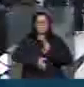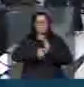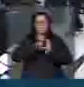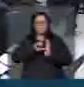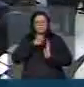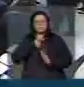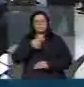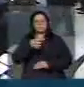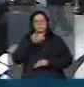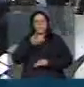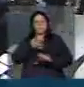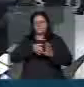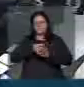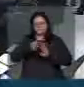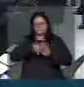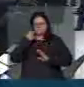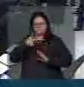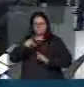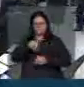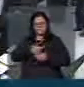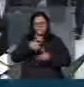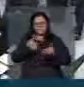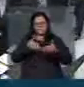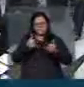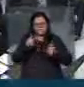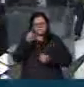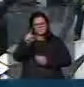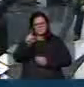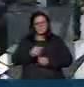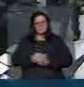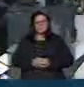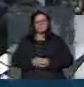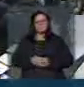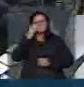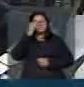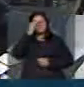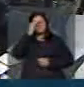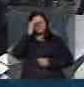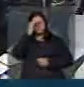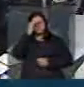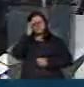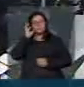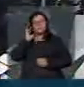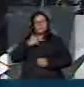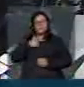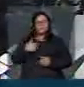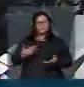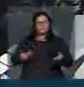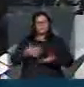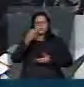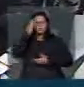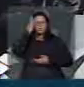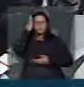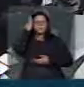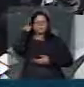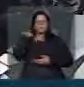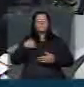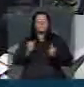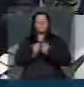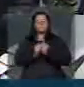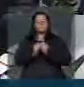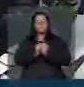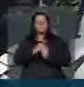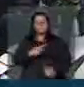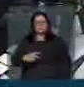fazer o encaminhamento dessa votação, pedir a Vossa Excelência, eu estava agora com o presidente da Câmara Municipal de